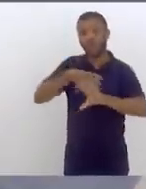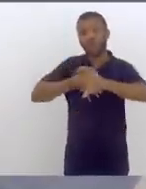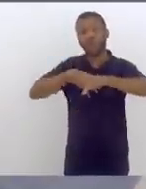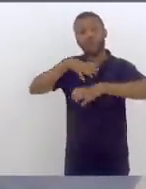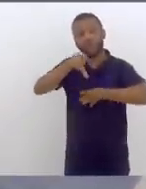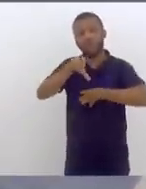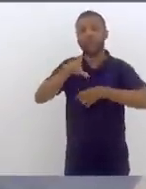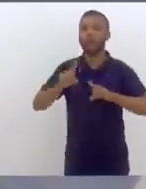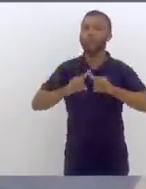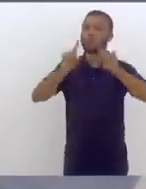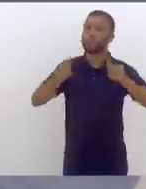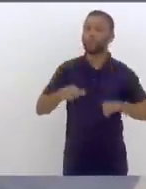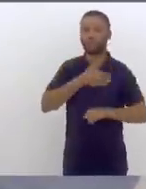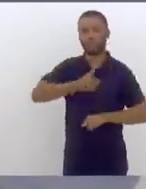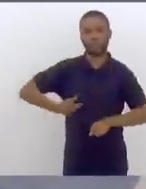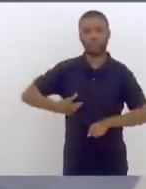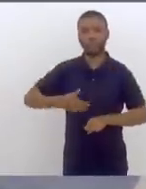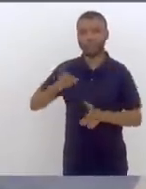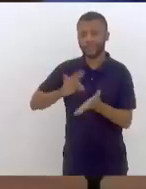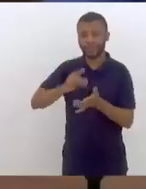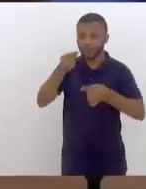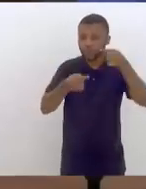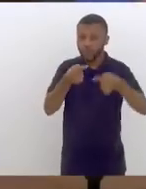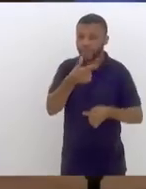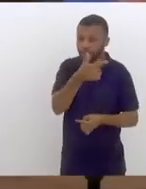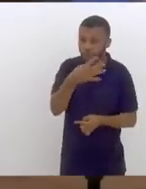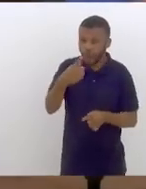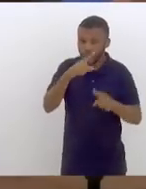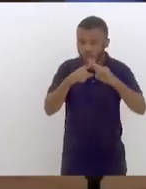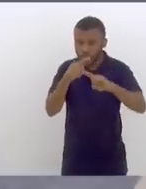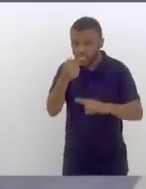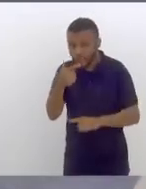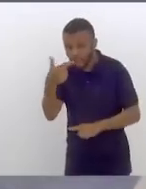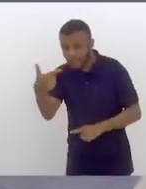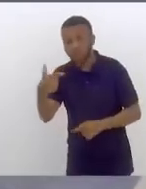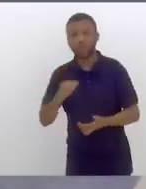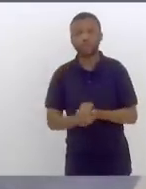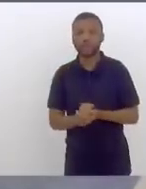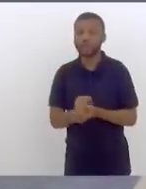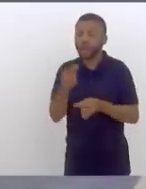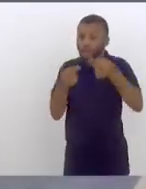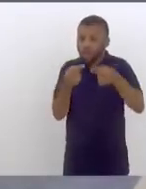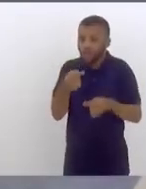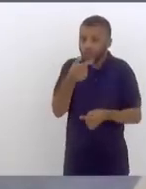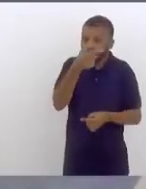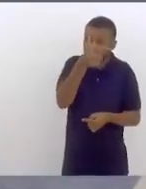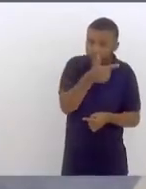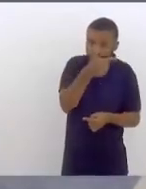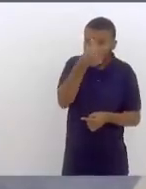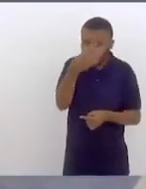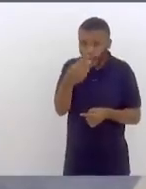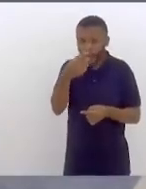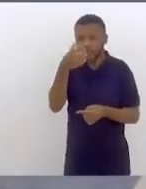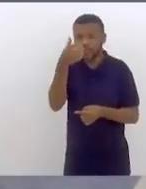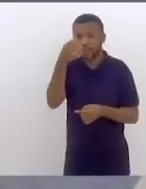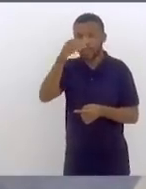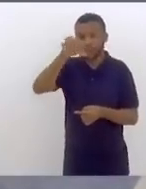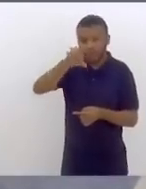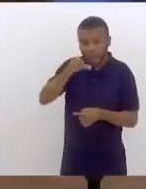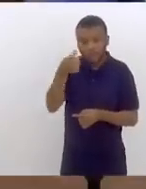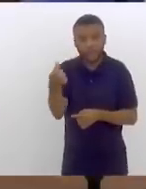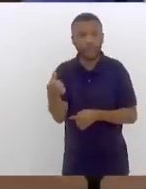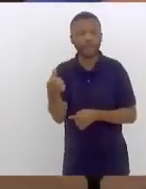Servidor E na verdade a gente está aqui discutindo 2472 era para estar discutido 2496 porque no TJ nos tribunais